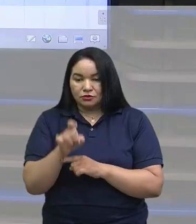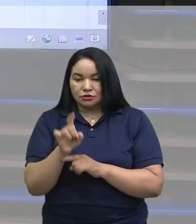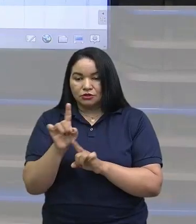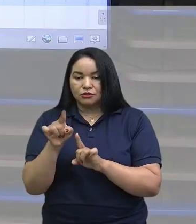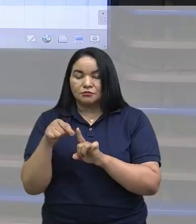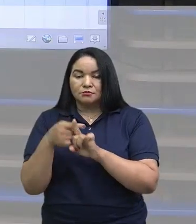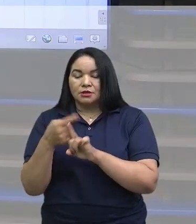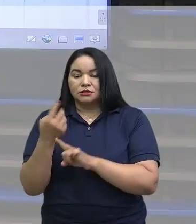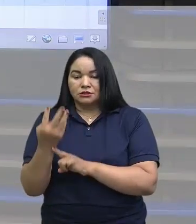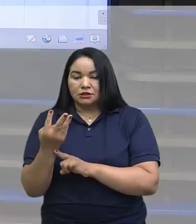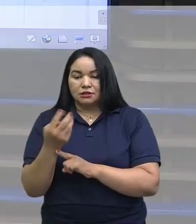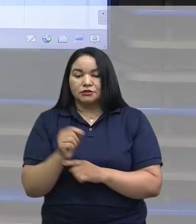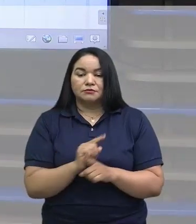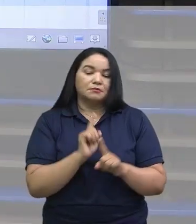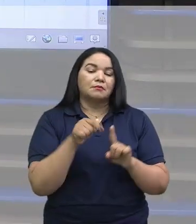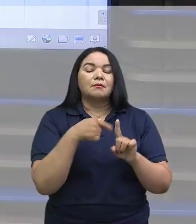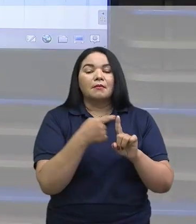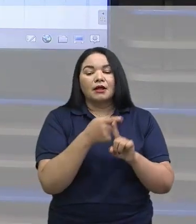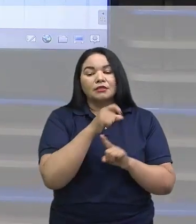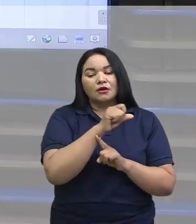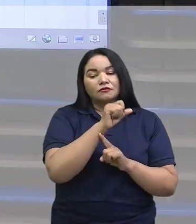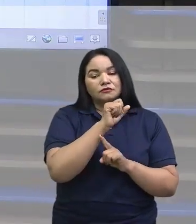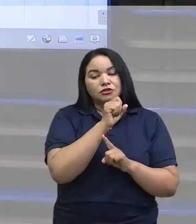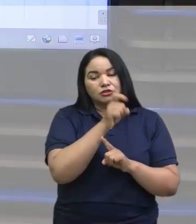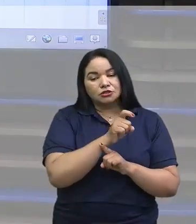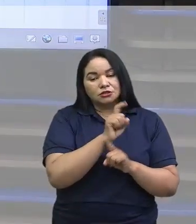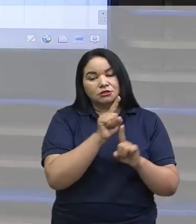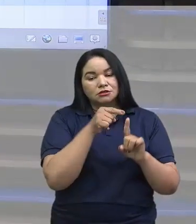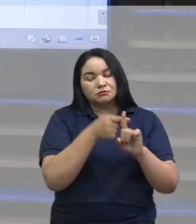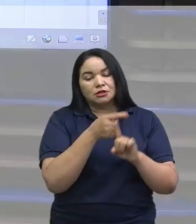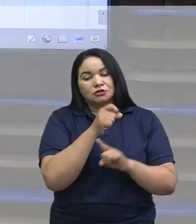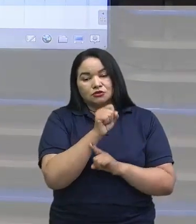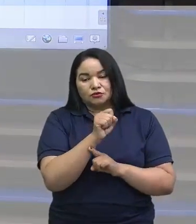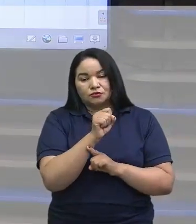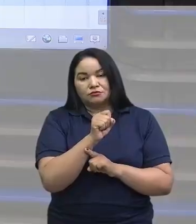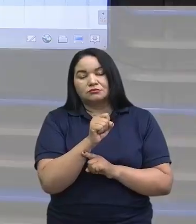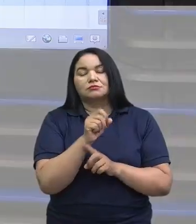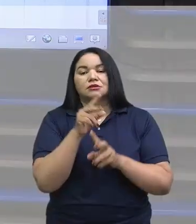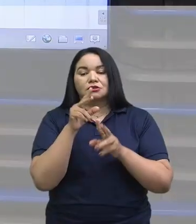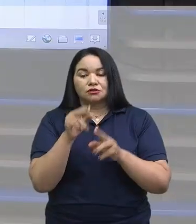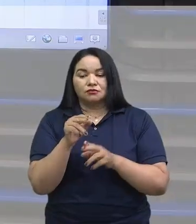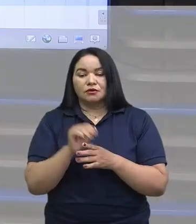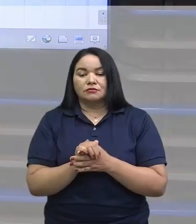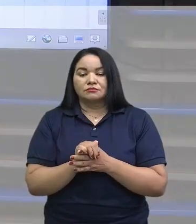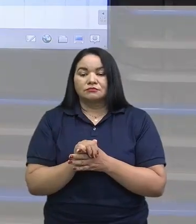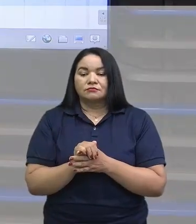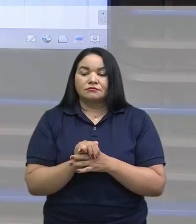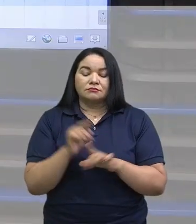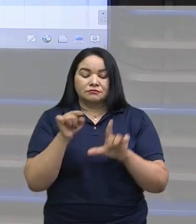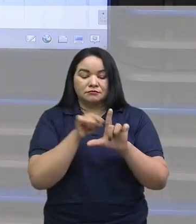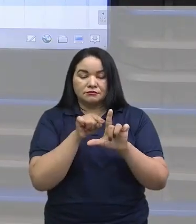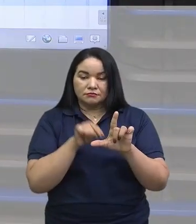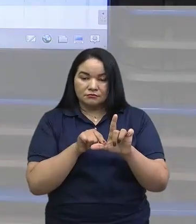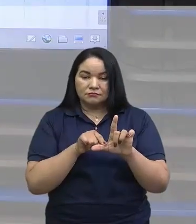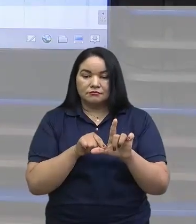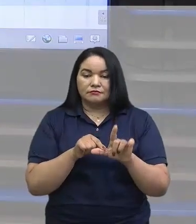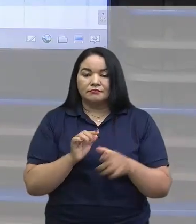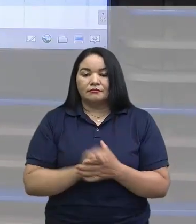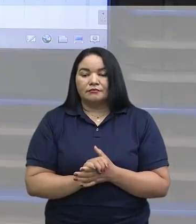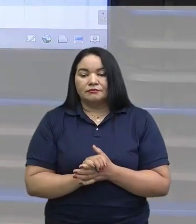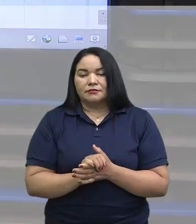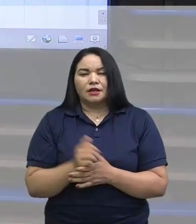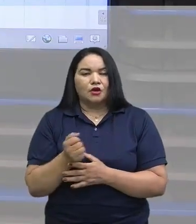mais 9x mais 8, nós vamos ter exatamente o valor de um ângulo raso. Mas quanto mede um ângulo raso